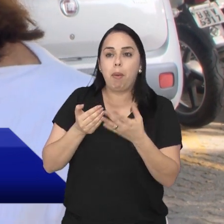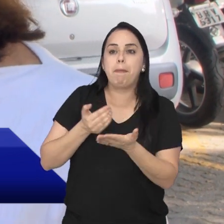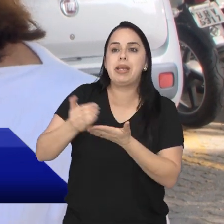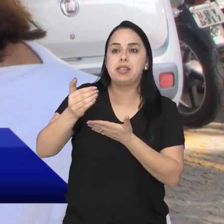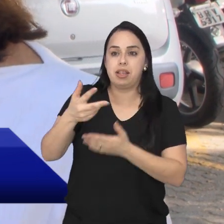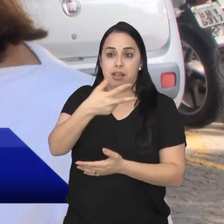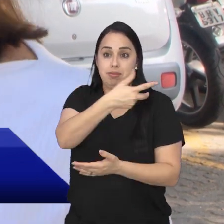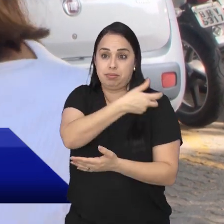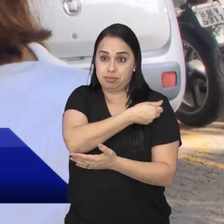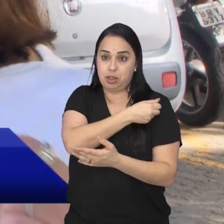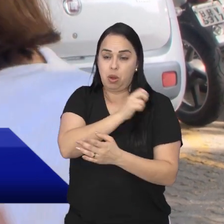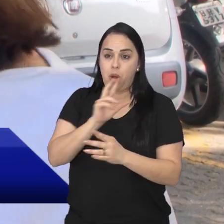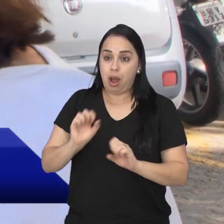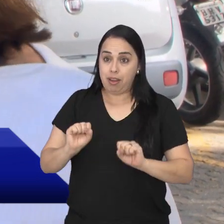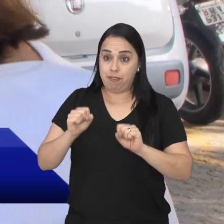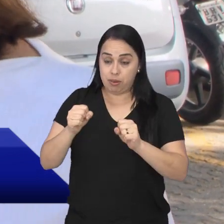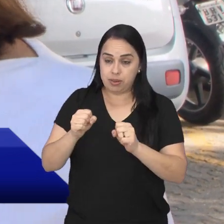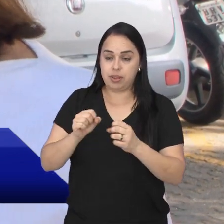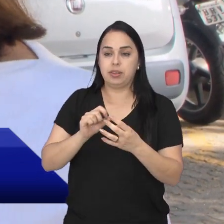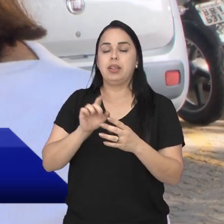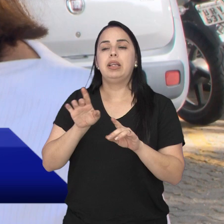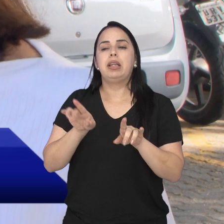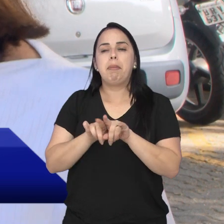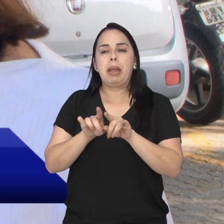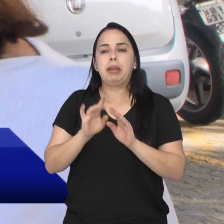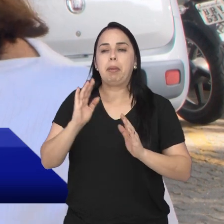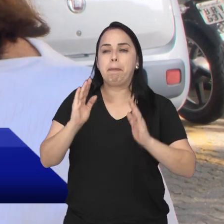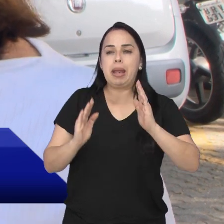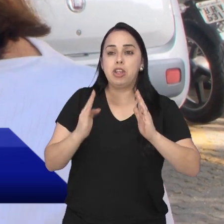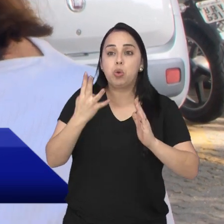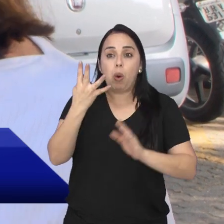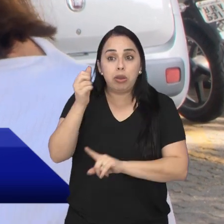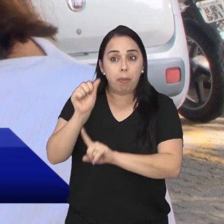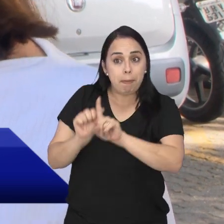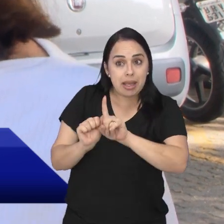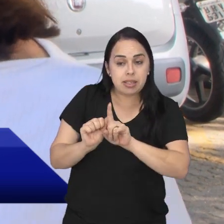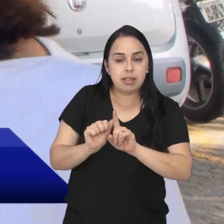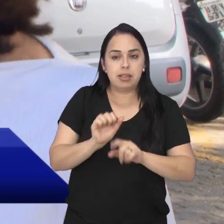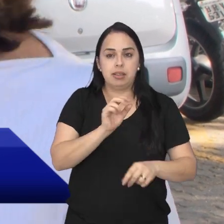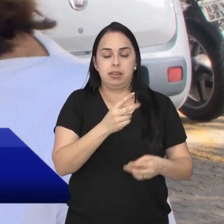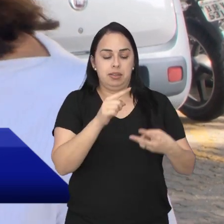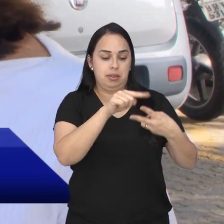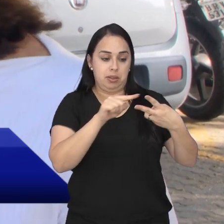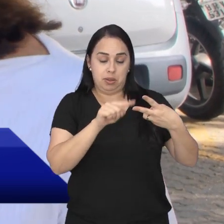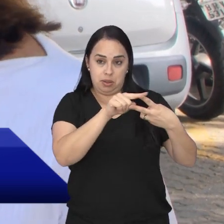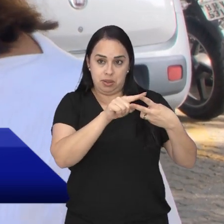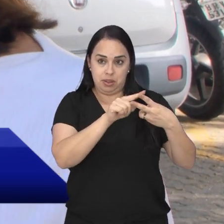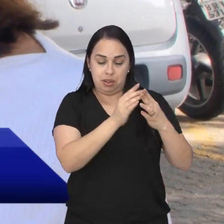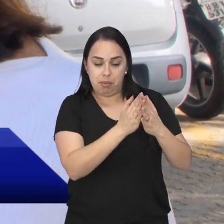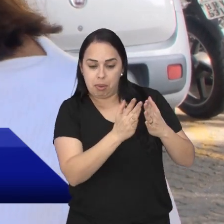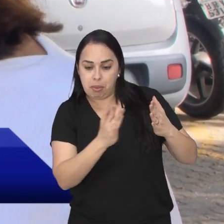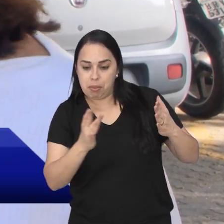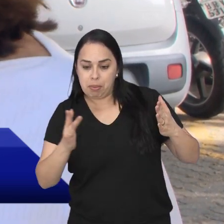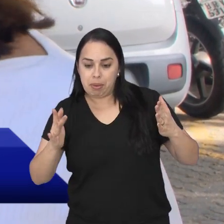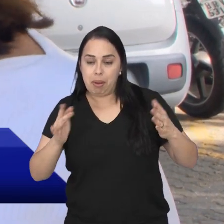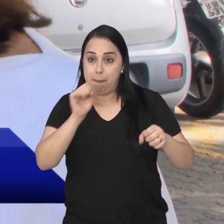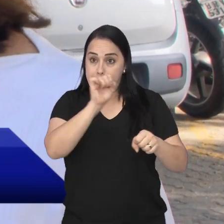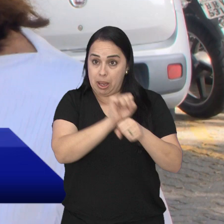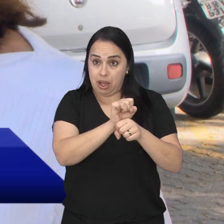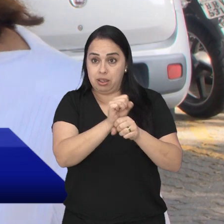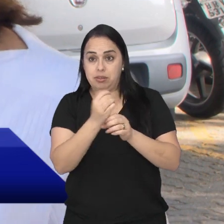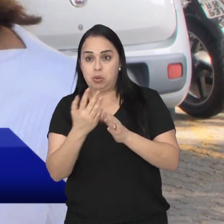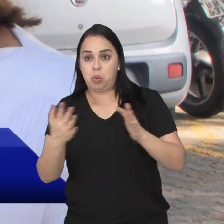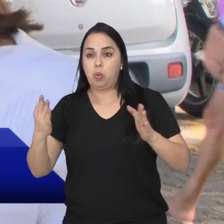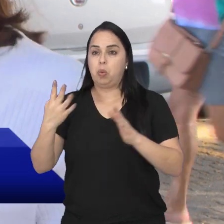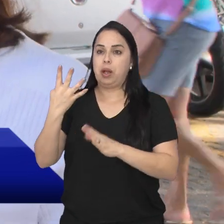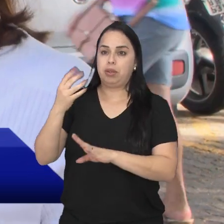esse esquema com a bivalente precisa também do intervalo de quatro meses né ou seja cheio de 22 dias dessa última dose da